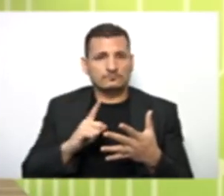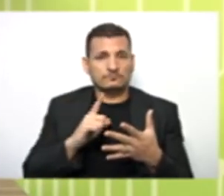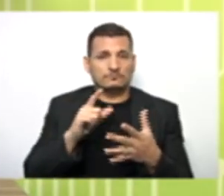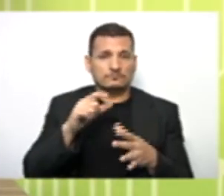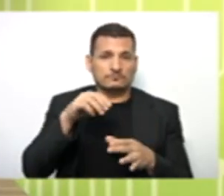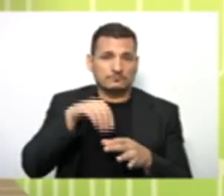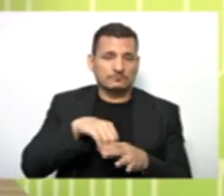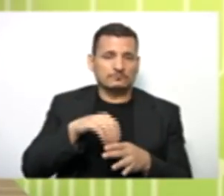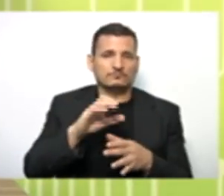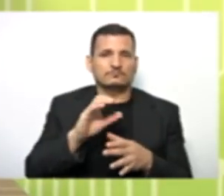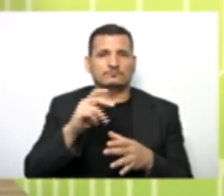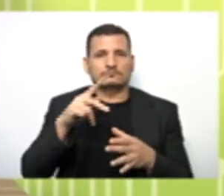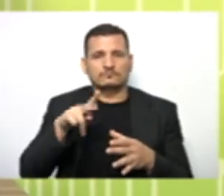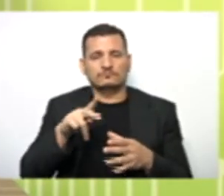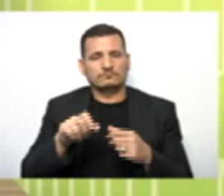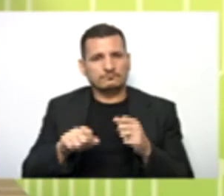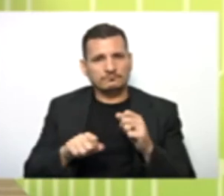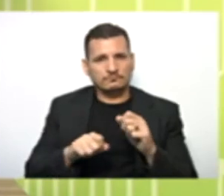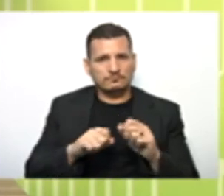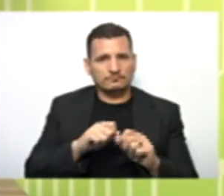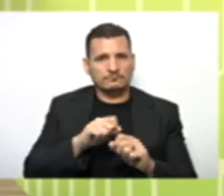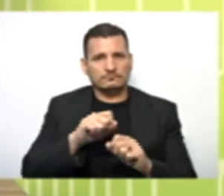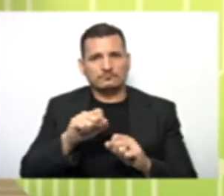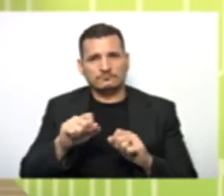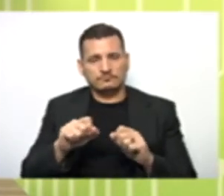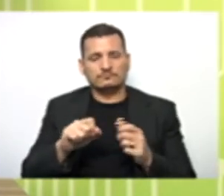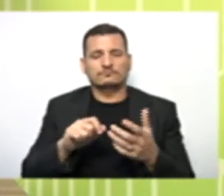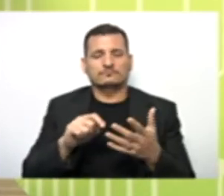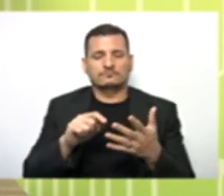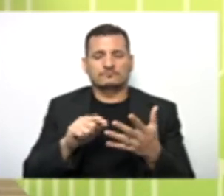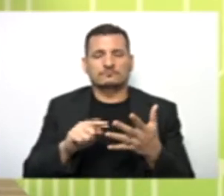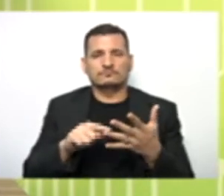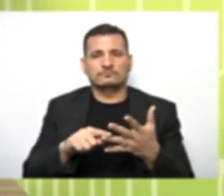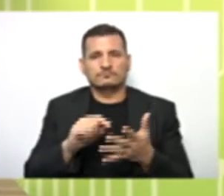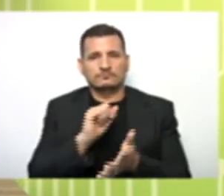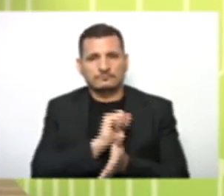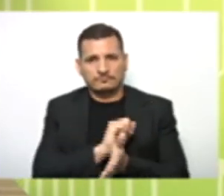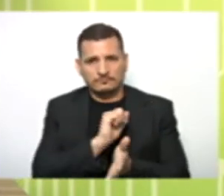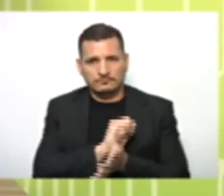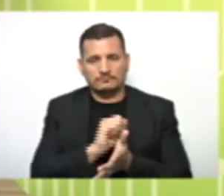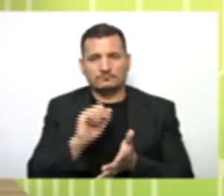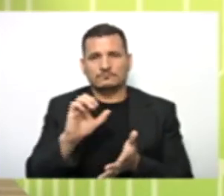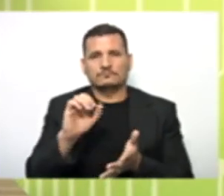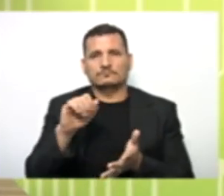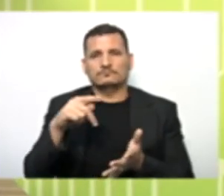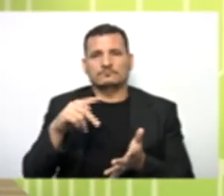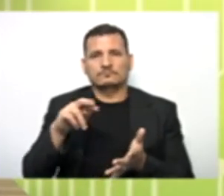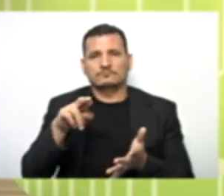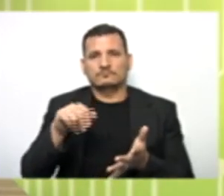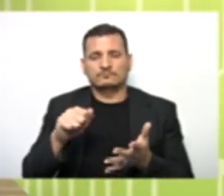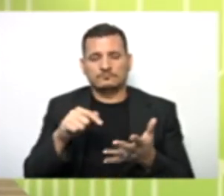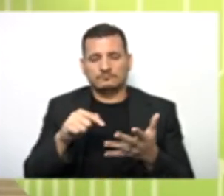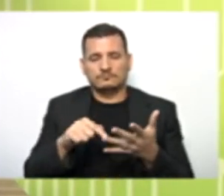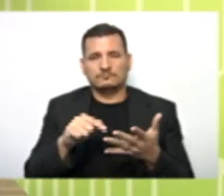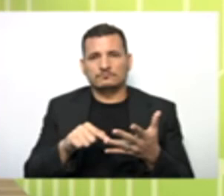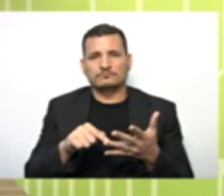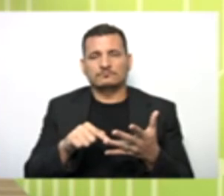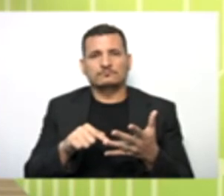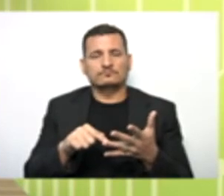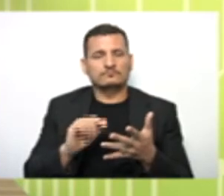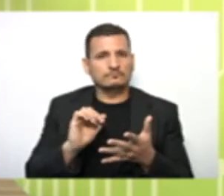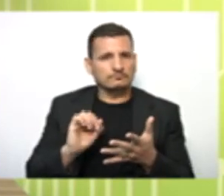foi interrompido por algum motivo, né? A execução foi interrompida e ele fica no momento